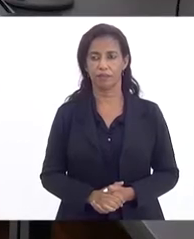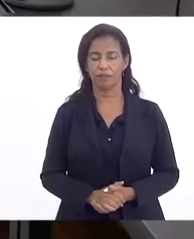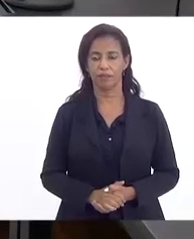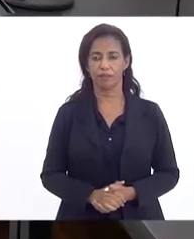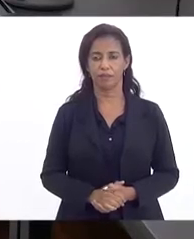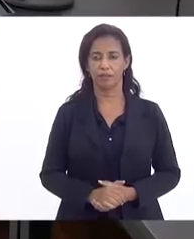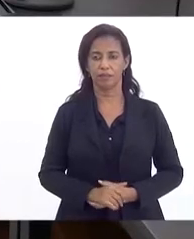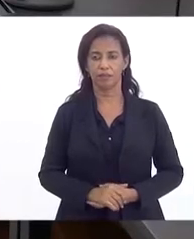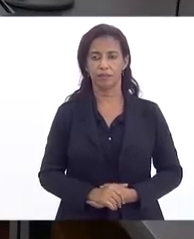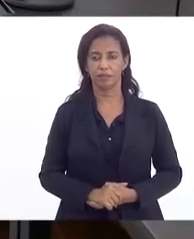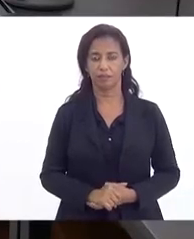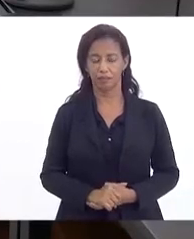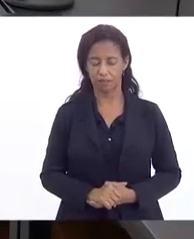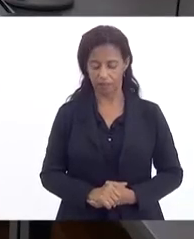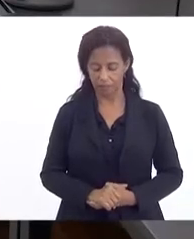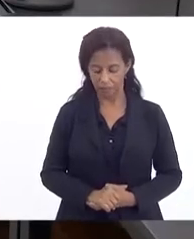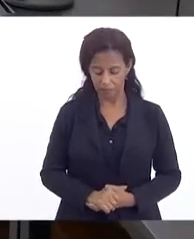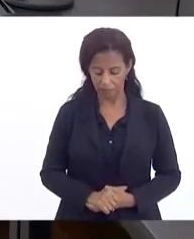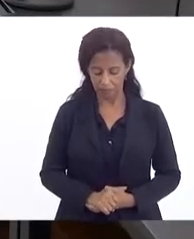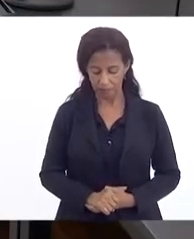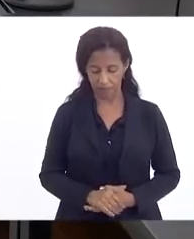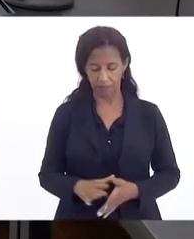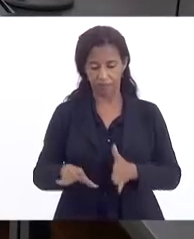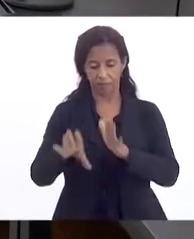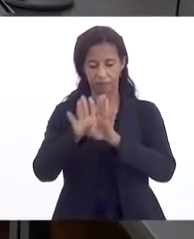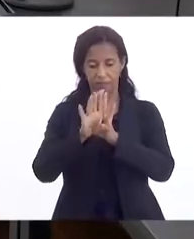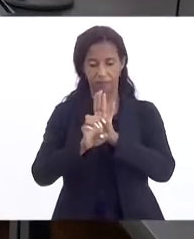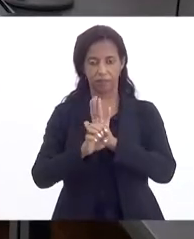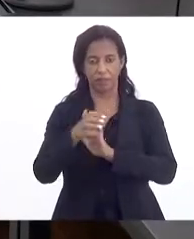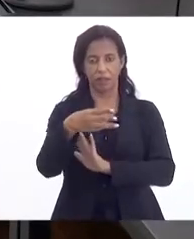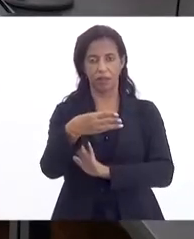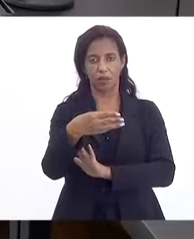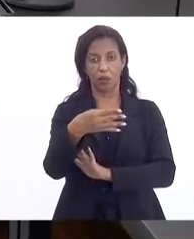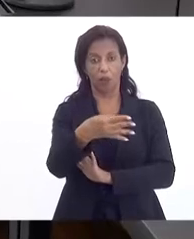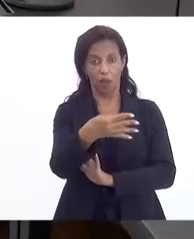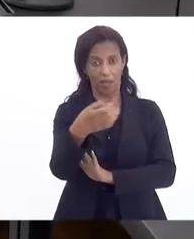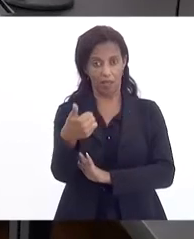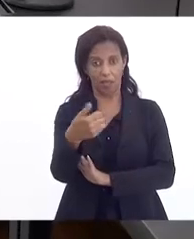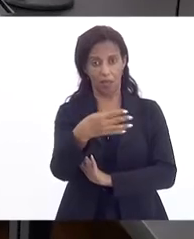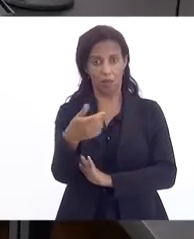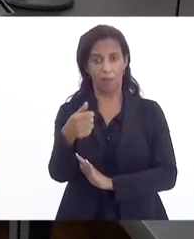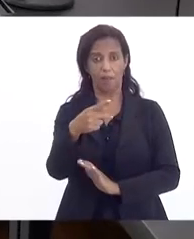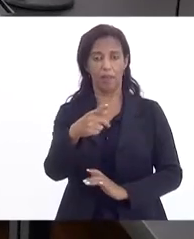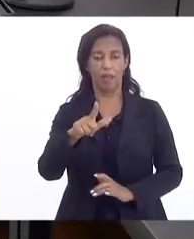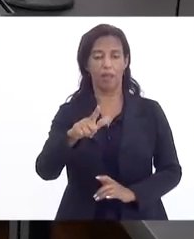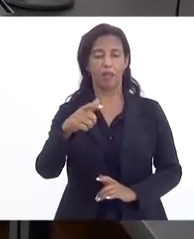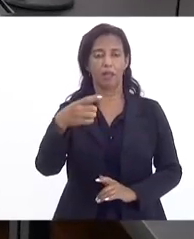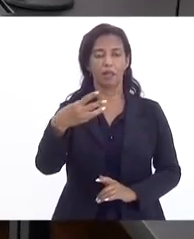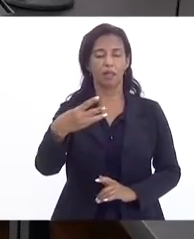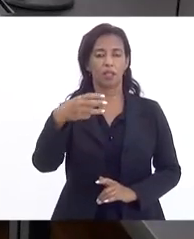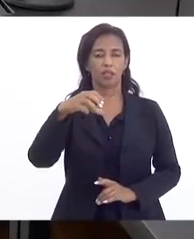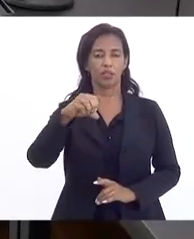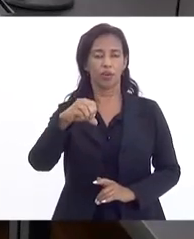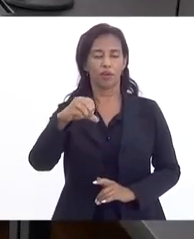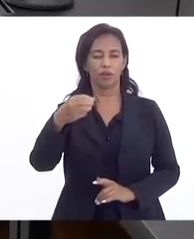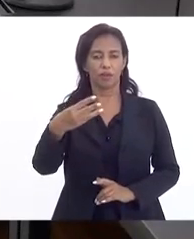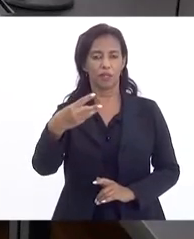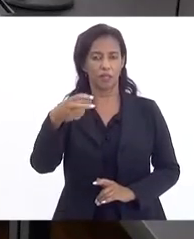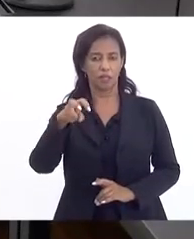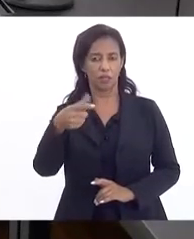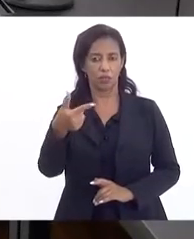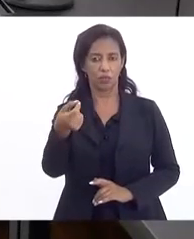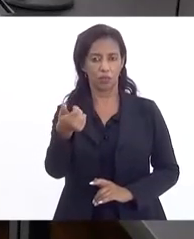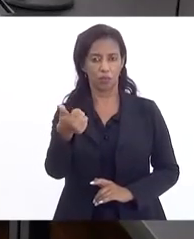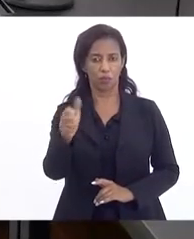Ficou velho, né? Emendas de 41, emendas de plenário ao projeto de lei 3935 de